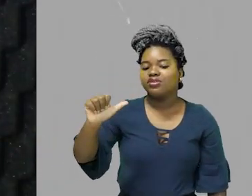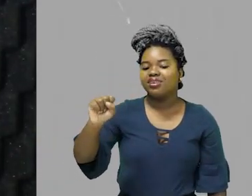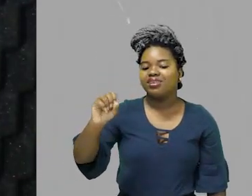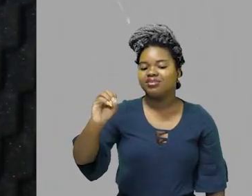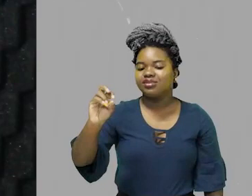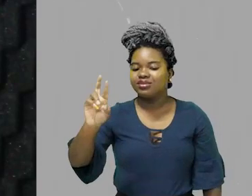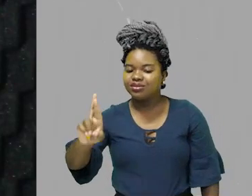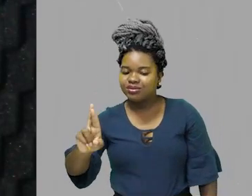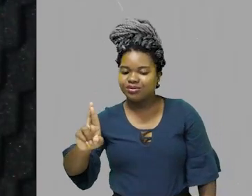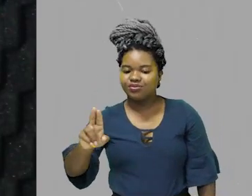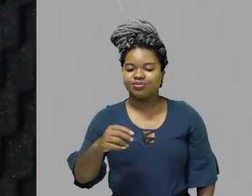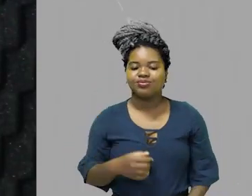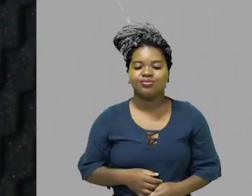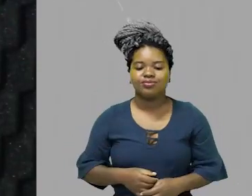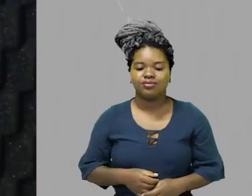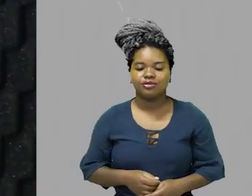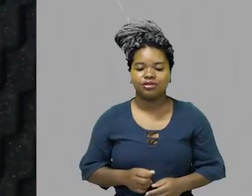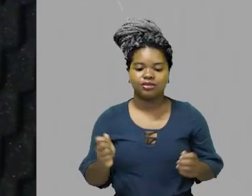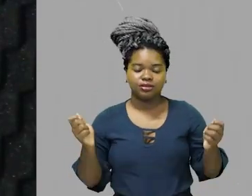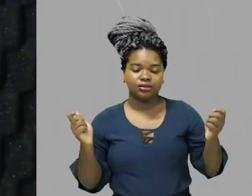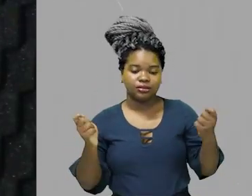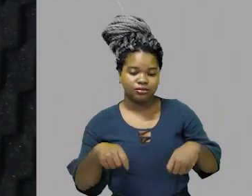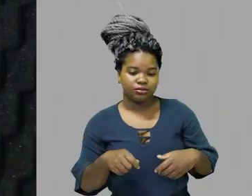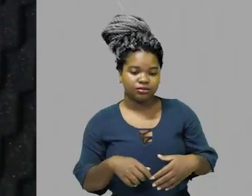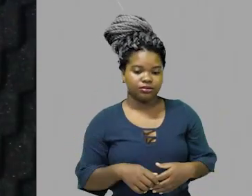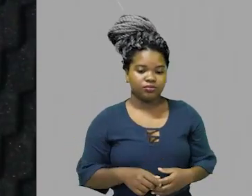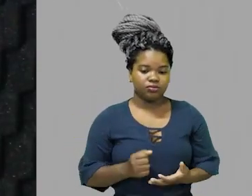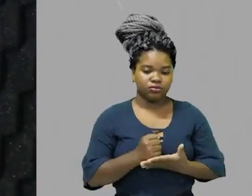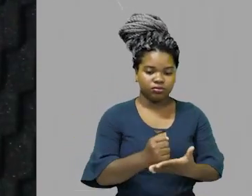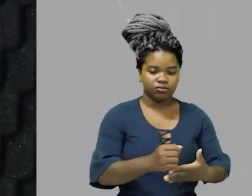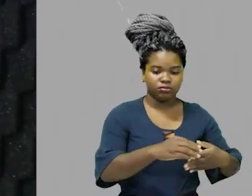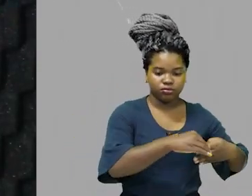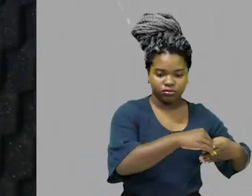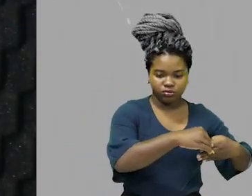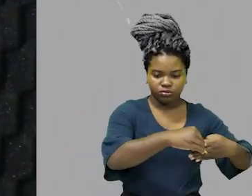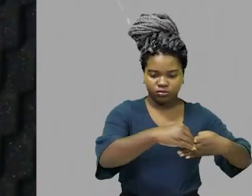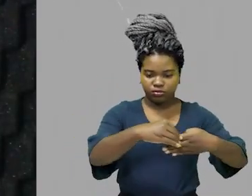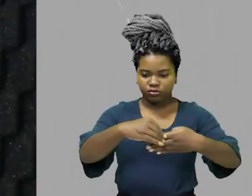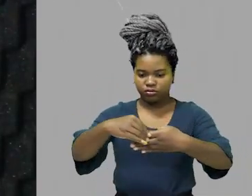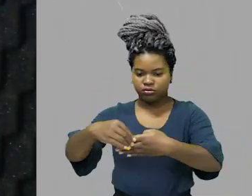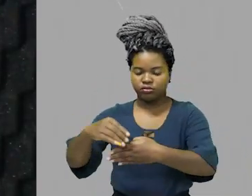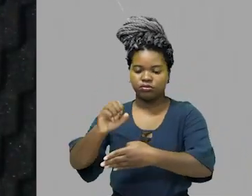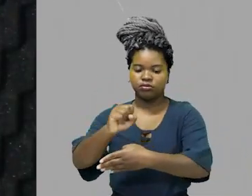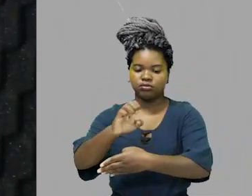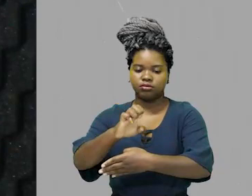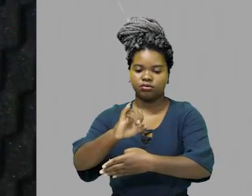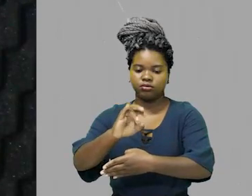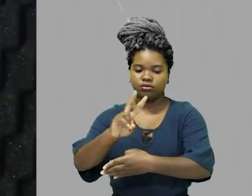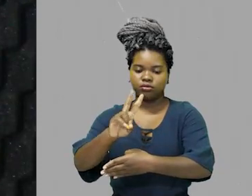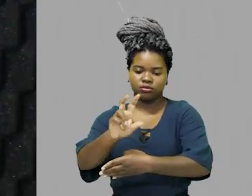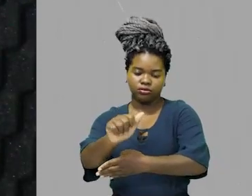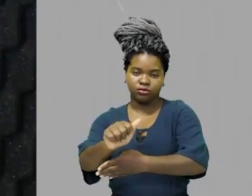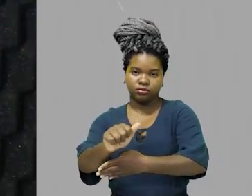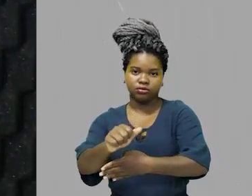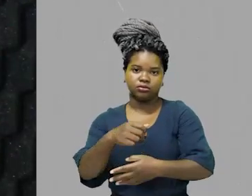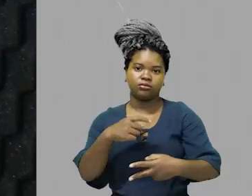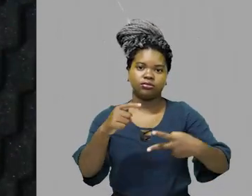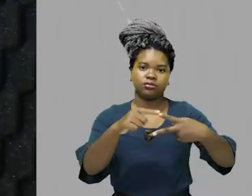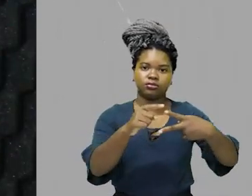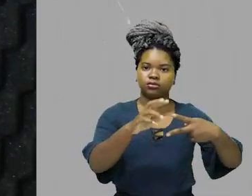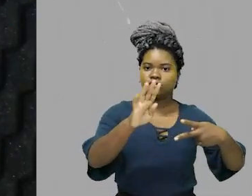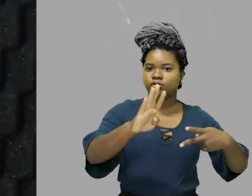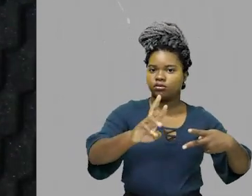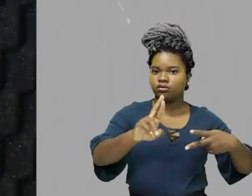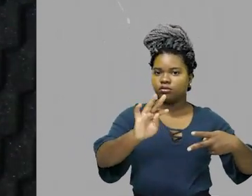no transporte da seiva, né? Essa seiva que pode ser dois tipos, né? Tem a seiva bruta e